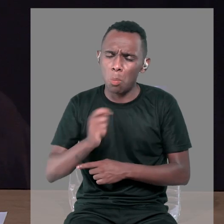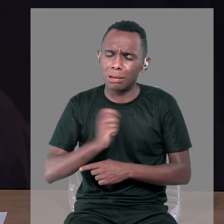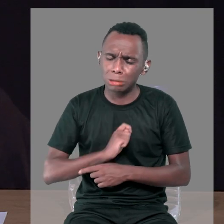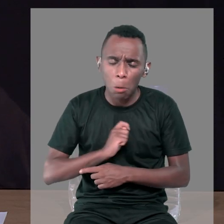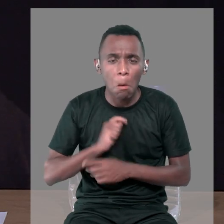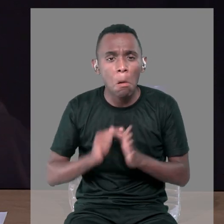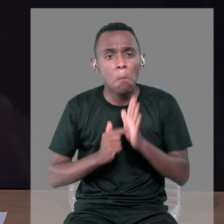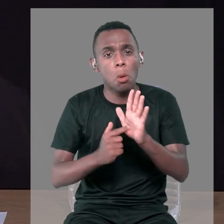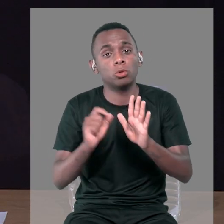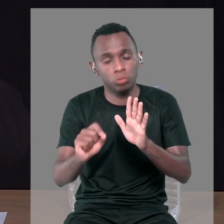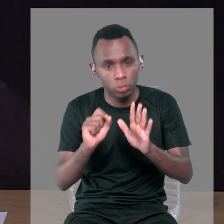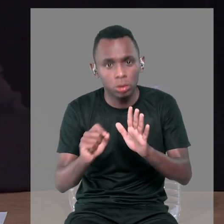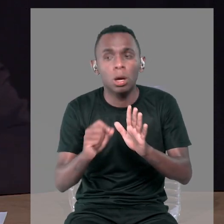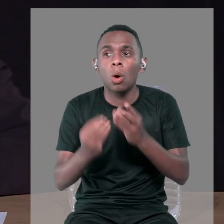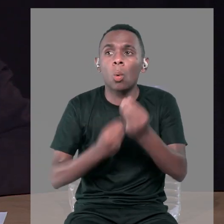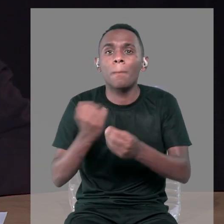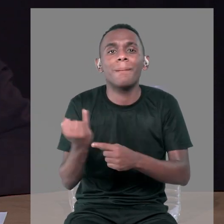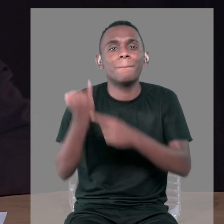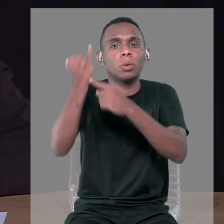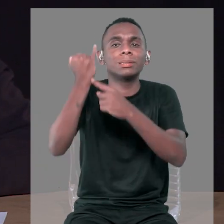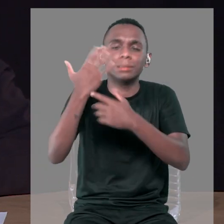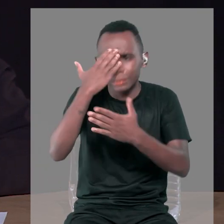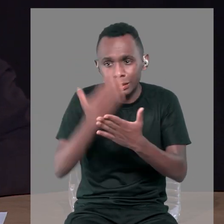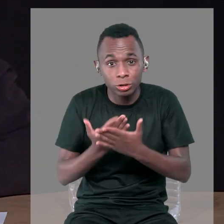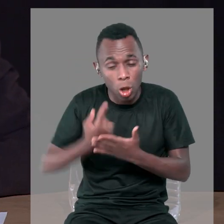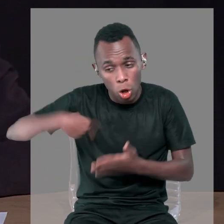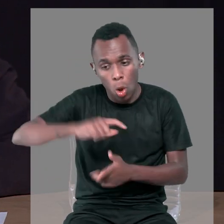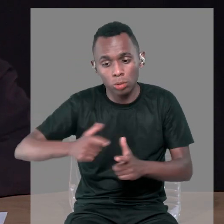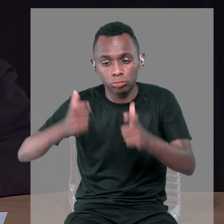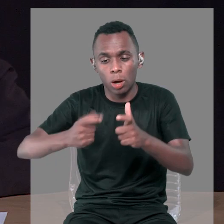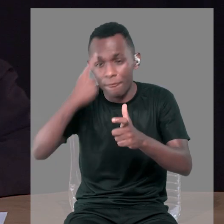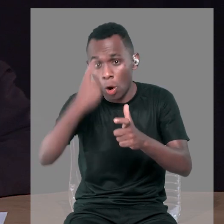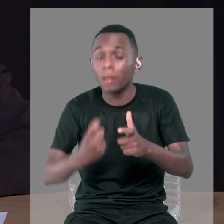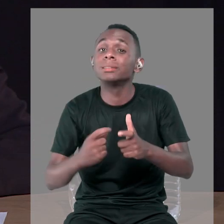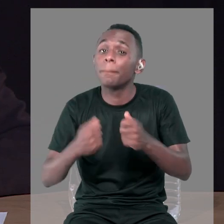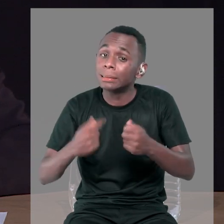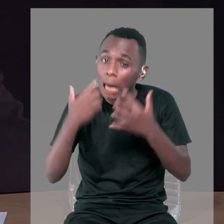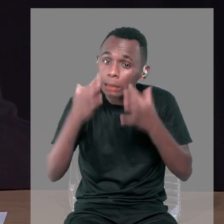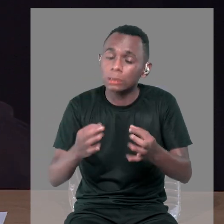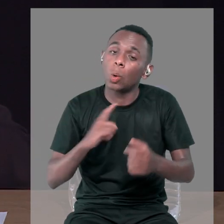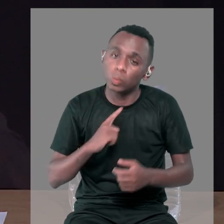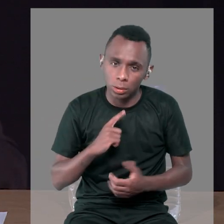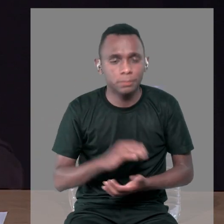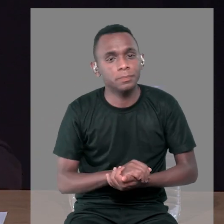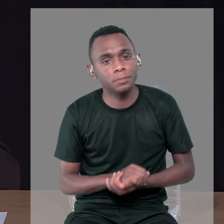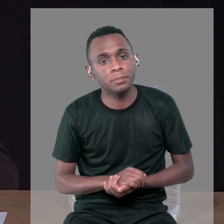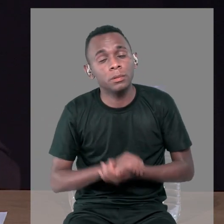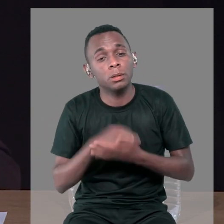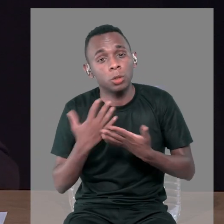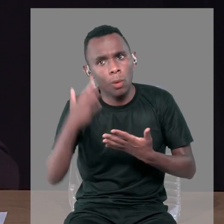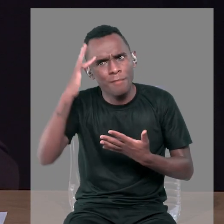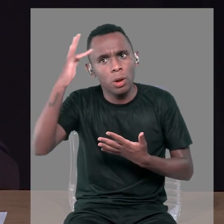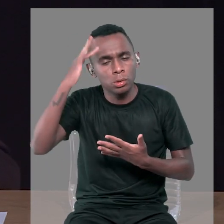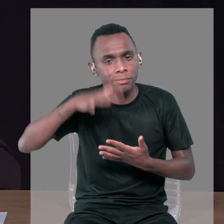aponta para a importância de considerarmos o lugar da violência como fundante. Então, uma filosofia da